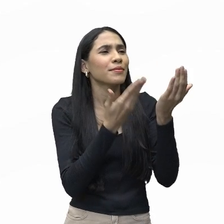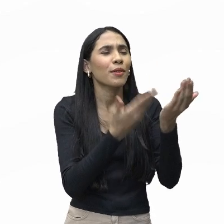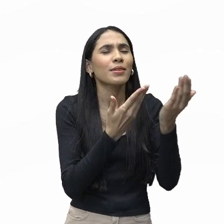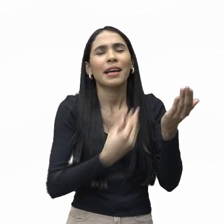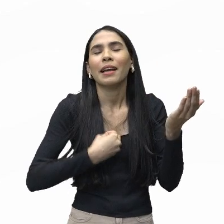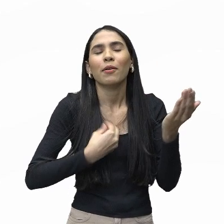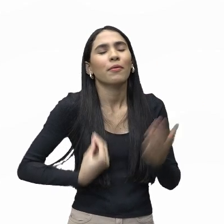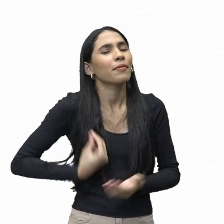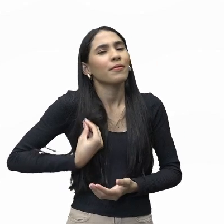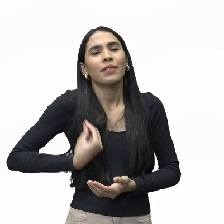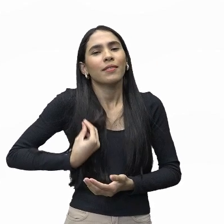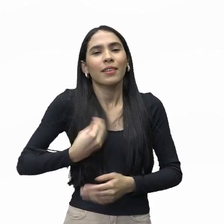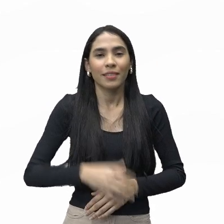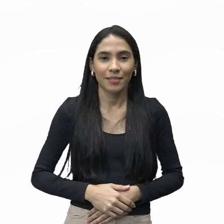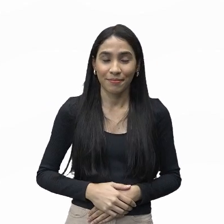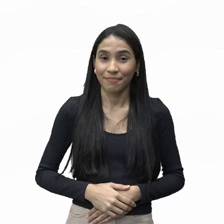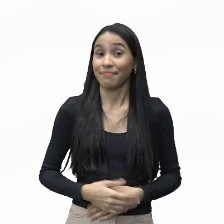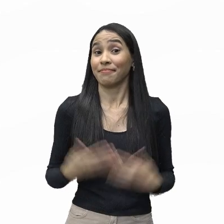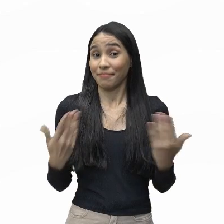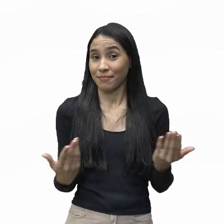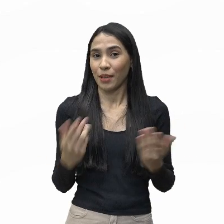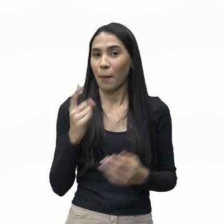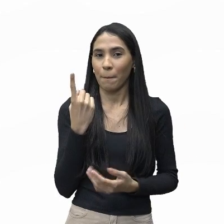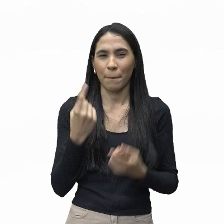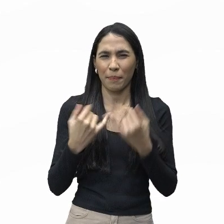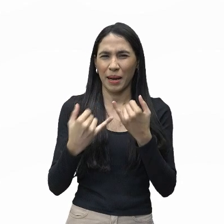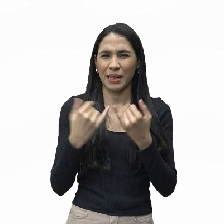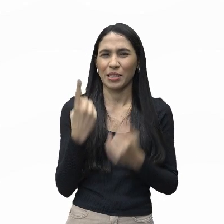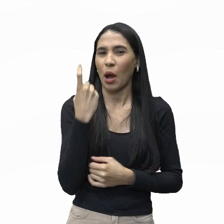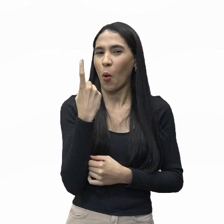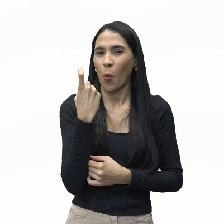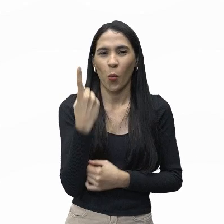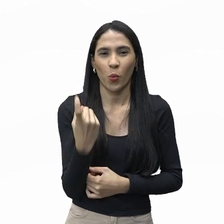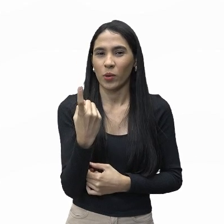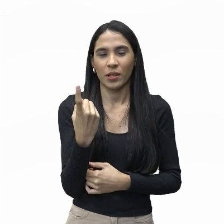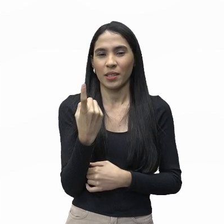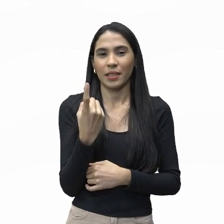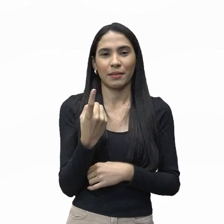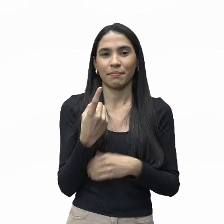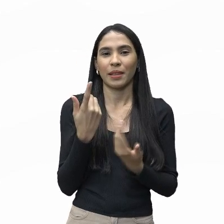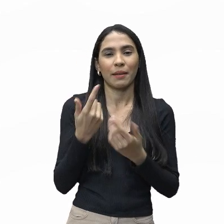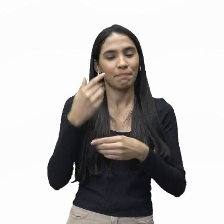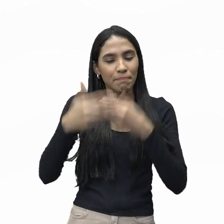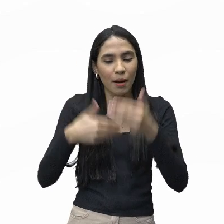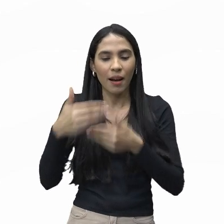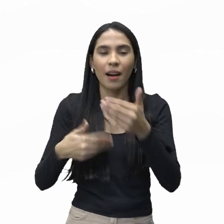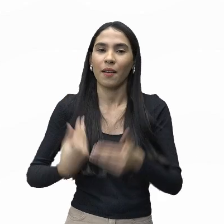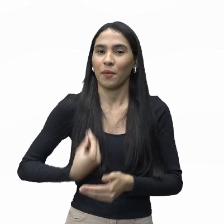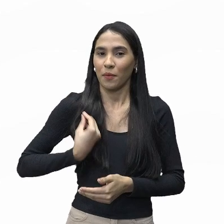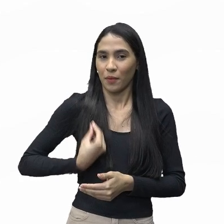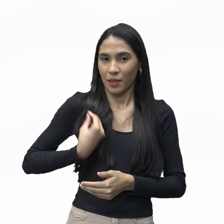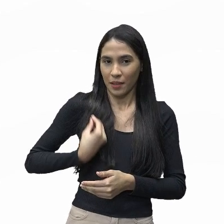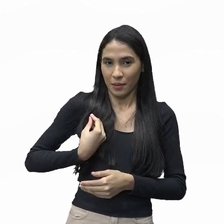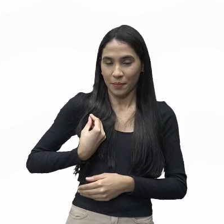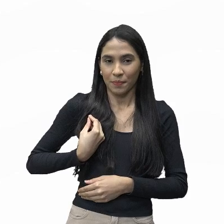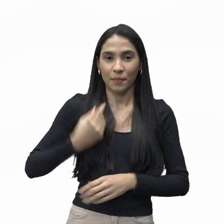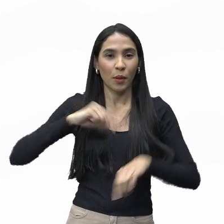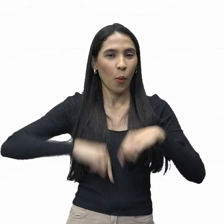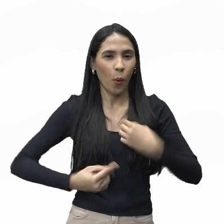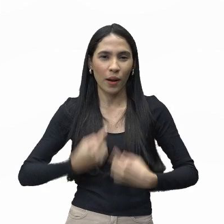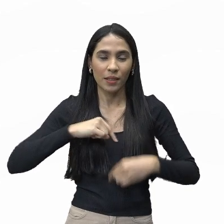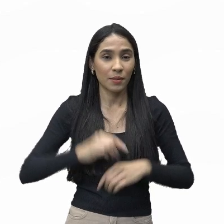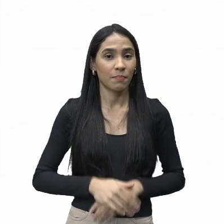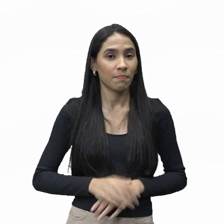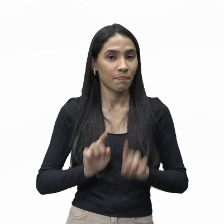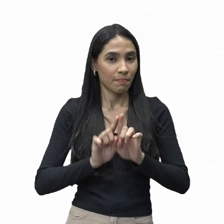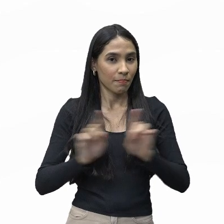para viver, né? Como se fosse a única coisa que fosse funcionar, né, necessária para funcionar o organismo, mas